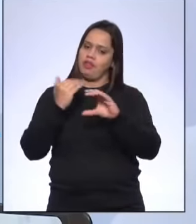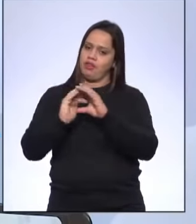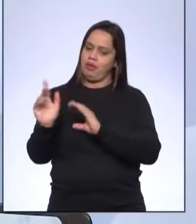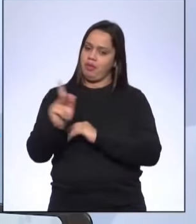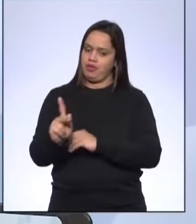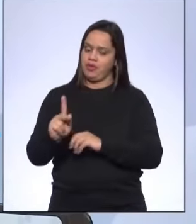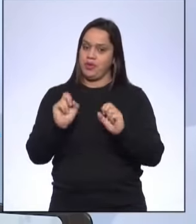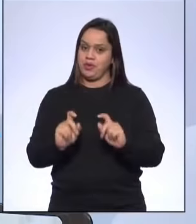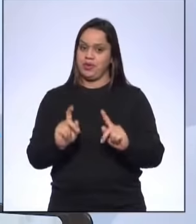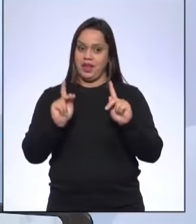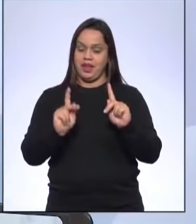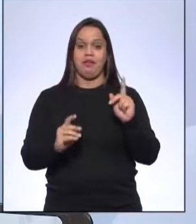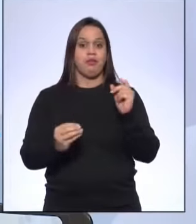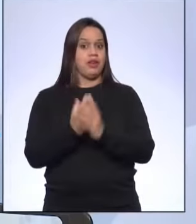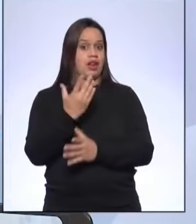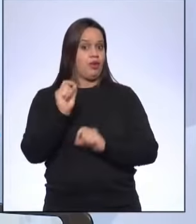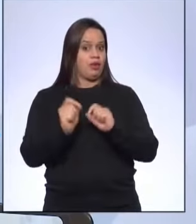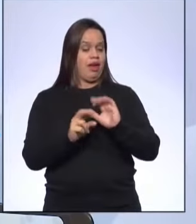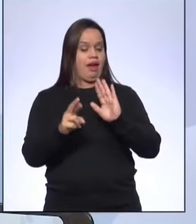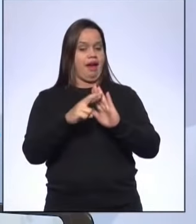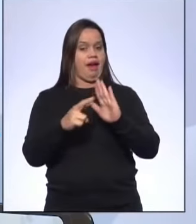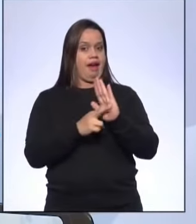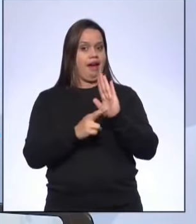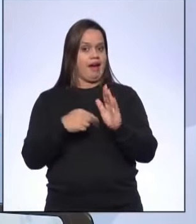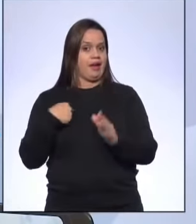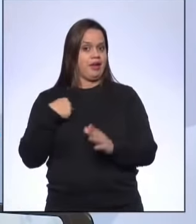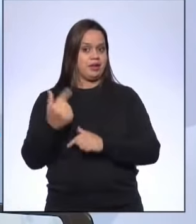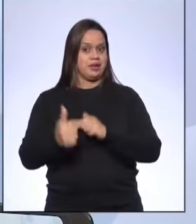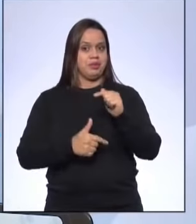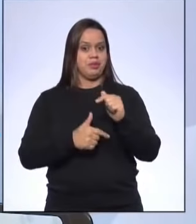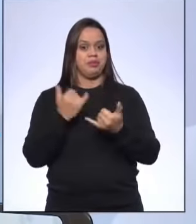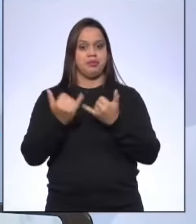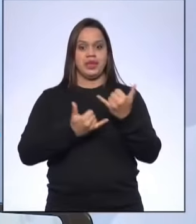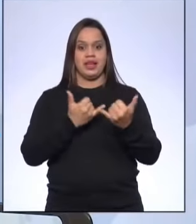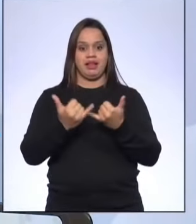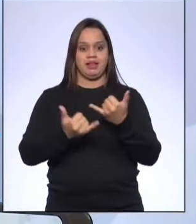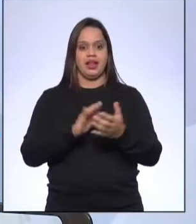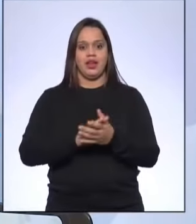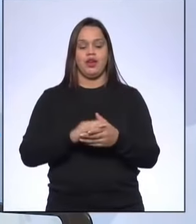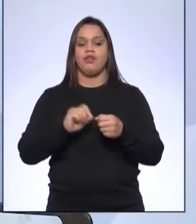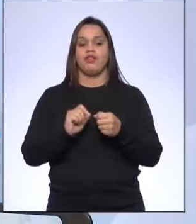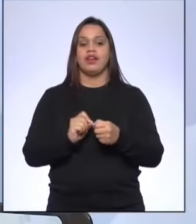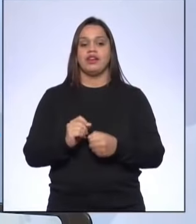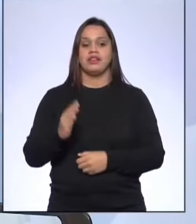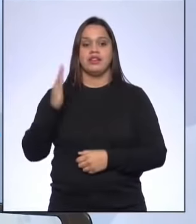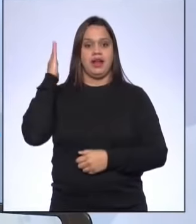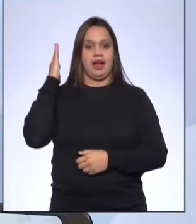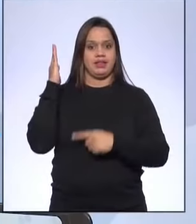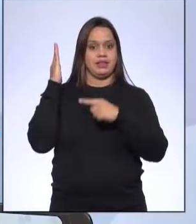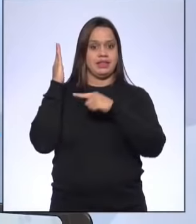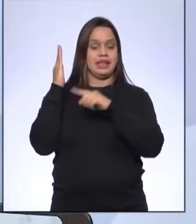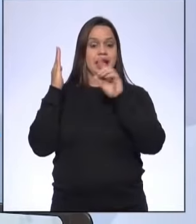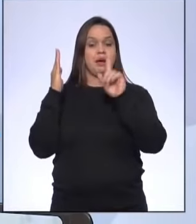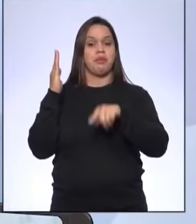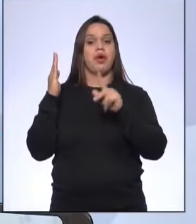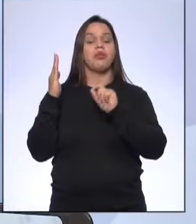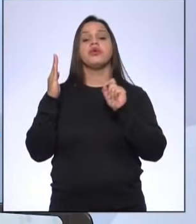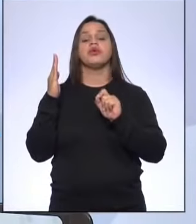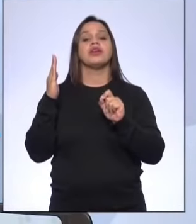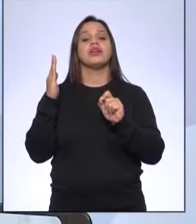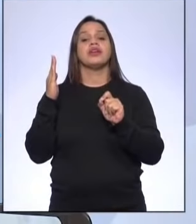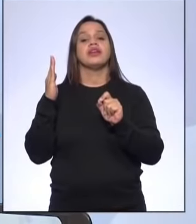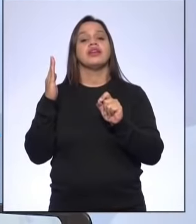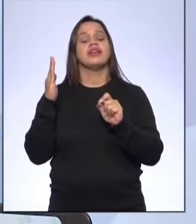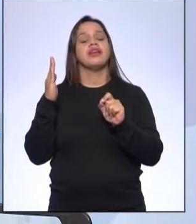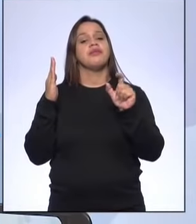então vamos criar as regras da nossa brincadeira certo quando eu fizer assim é um animal vertebrado assim